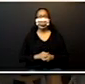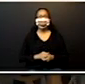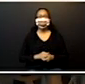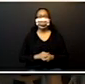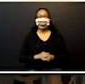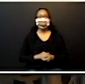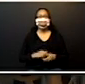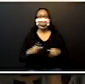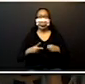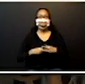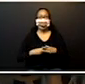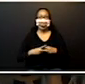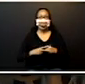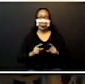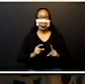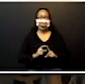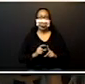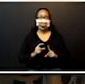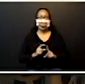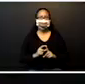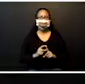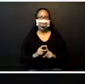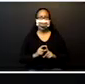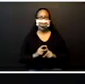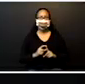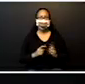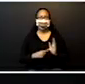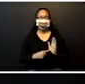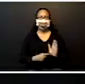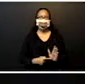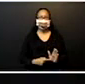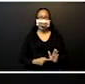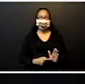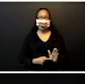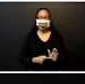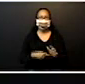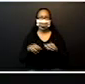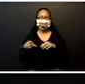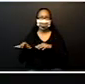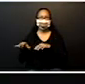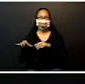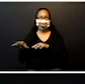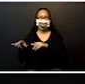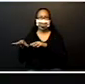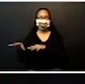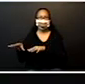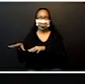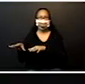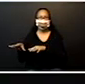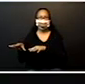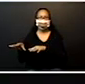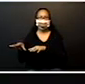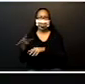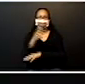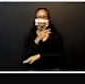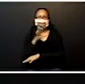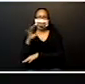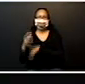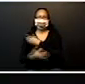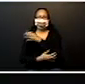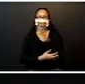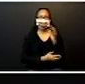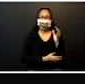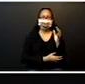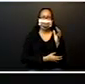O verbo é a palavra que indica ação, movimento, estado ou fenômeno meteorológico.